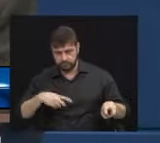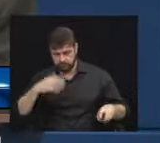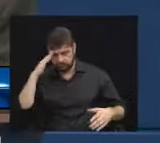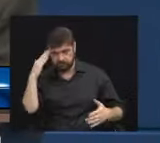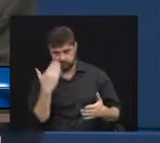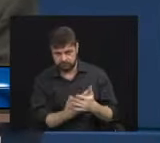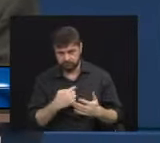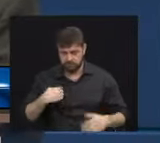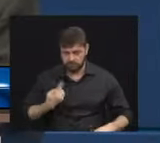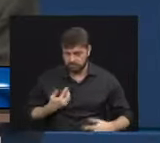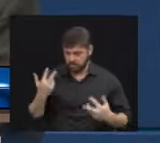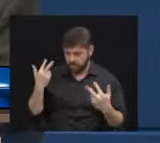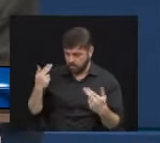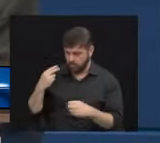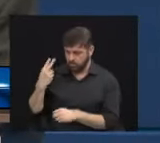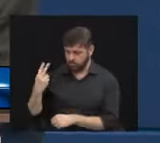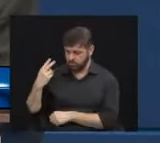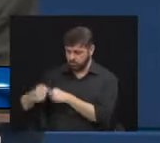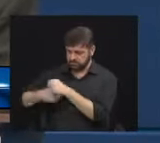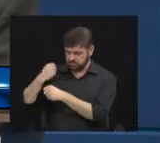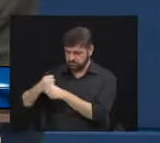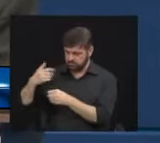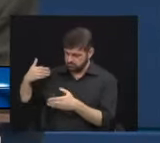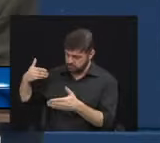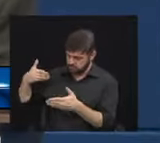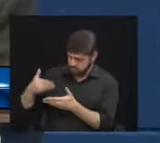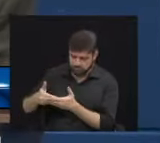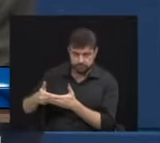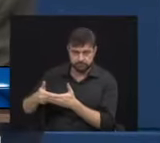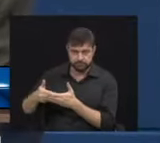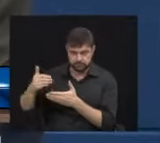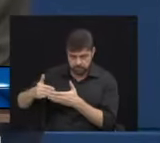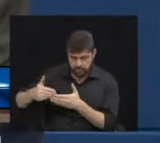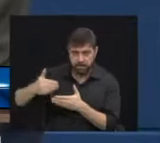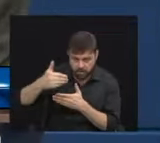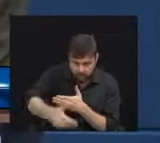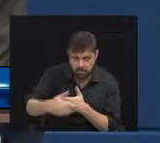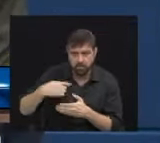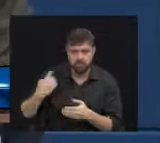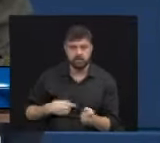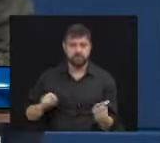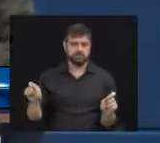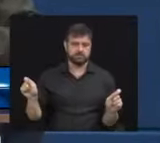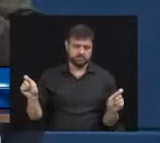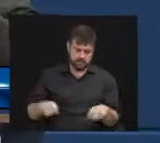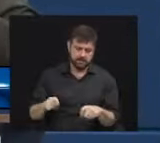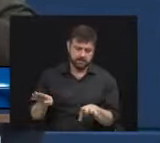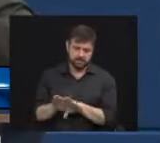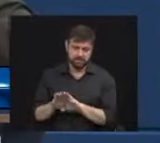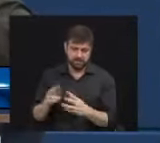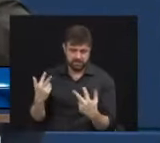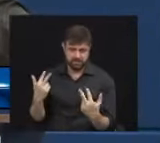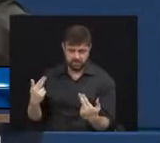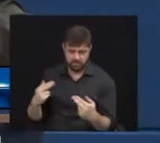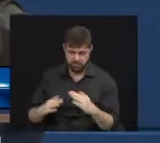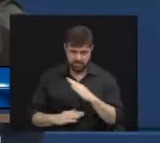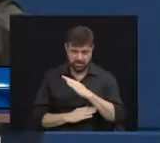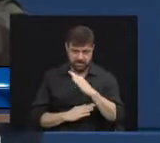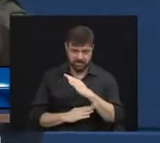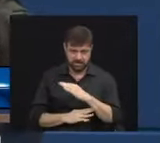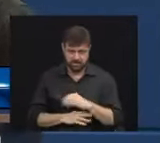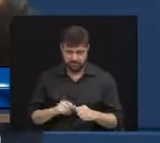como fizemos nesses dois anos, nesses dois biênios anteriores, faremos o possível para que esta casa